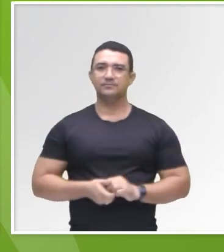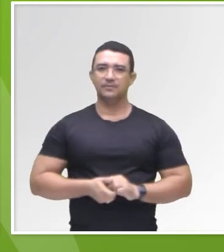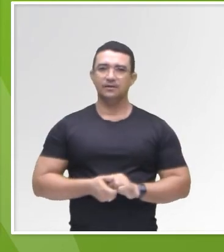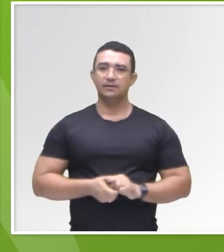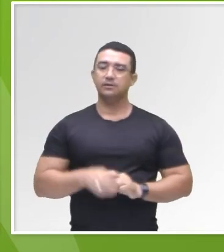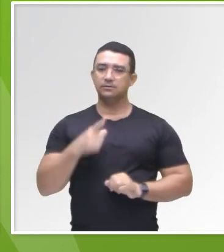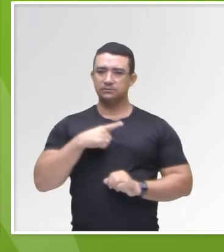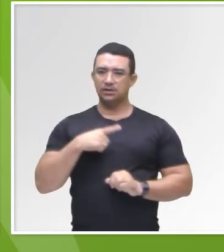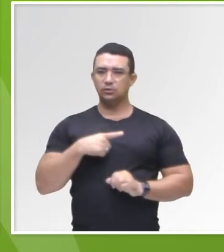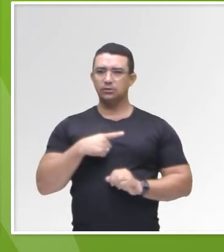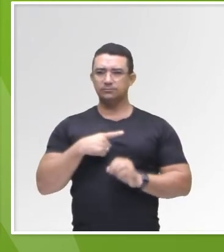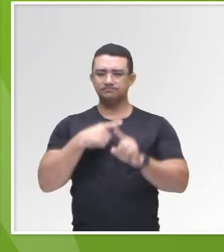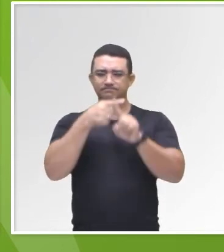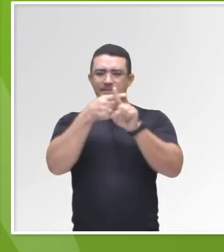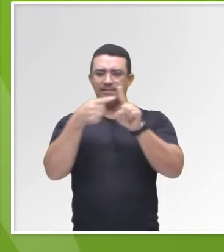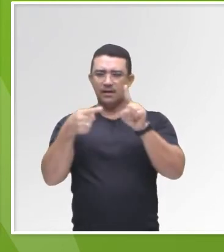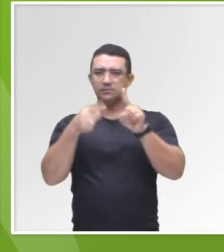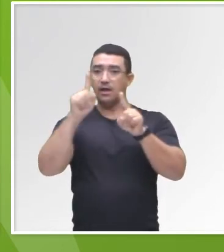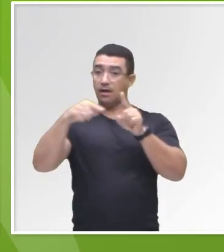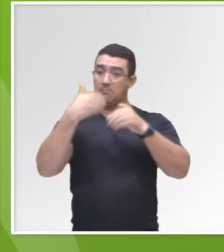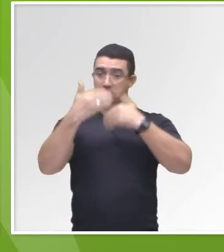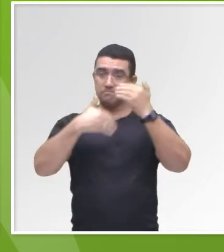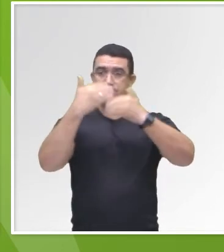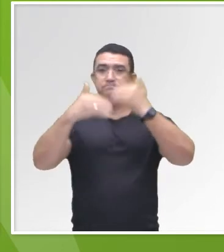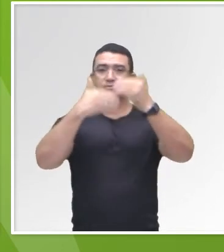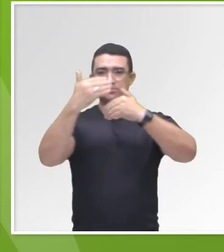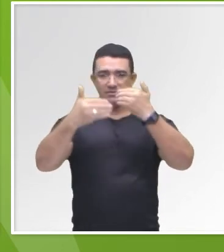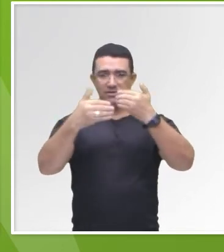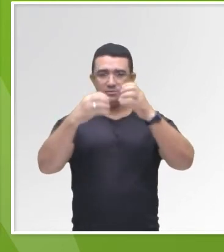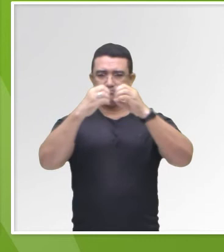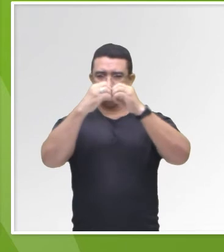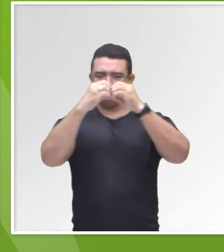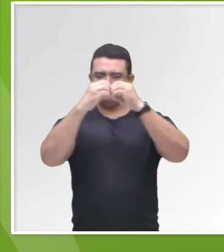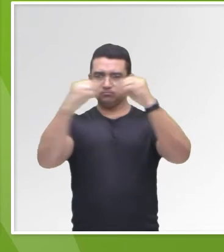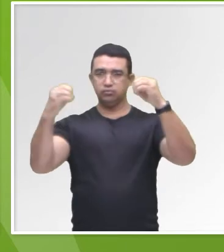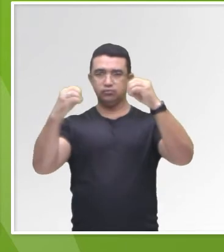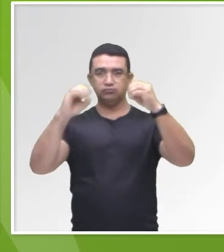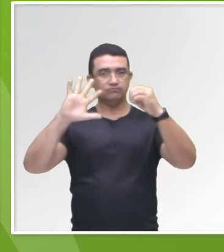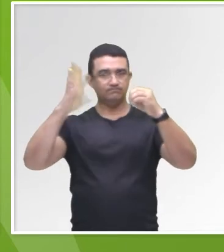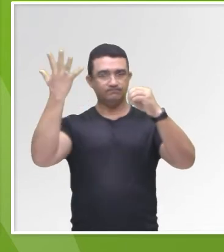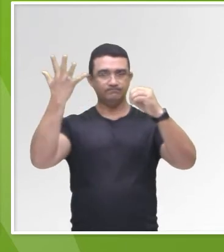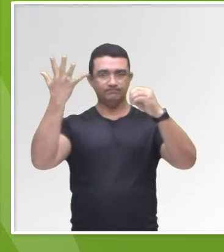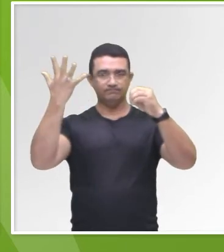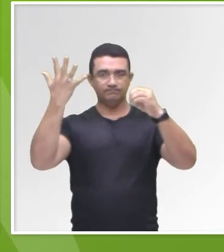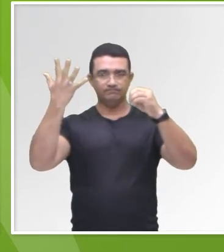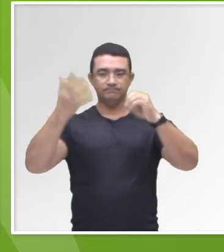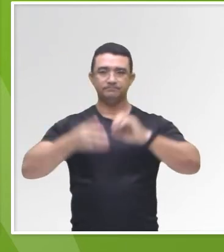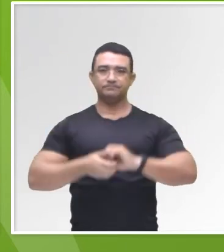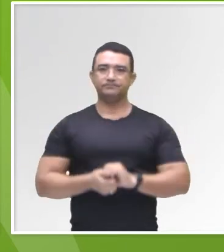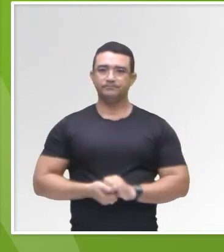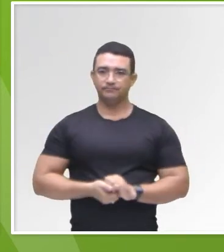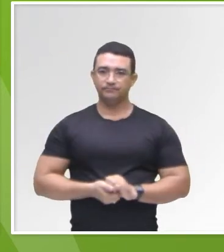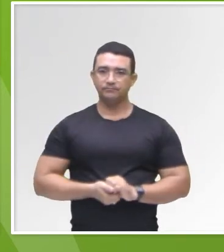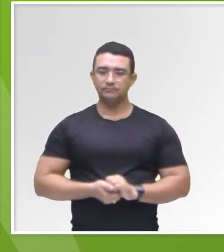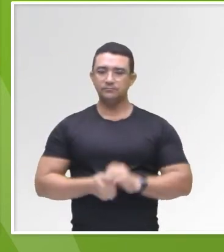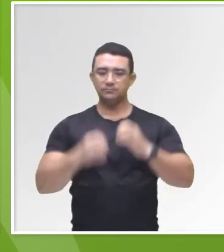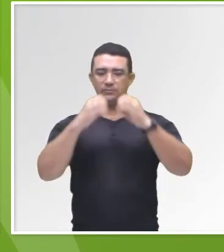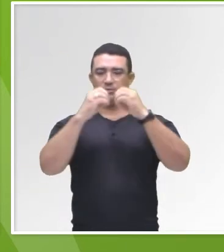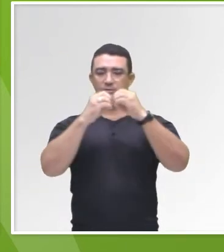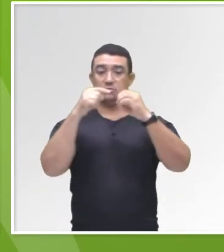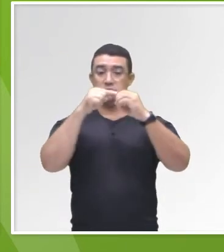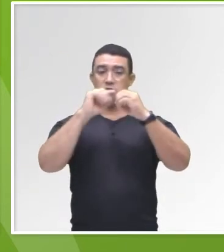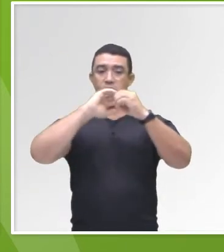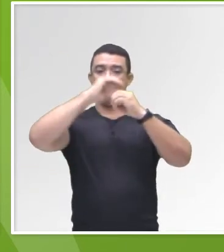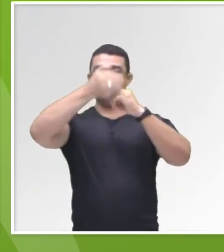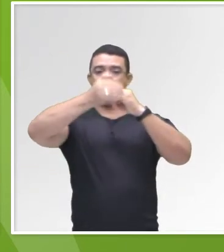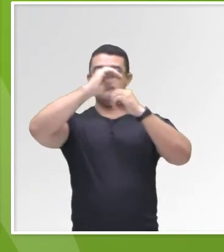tem justamente esse processo de divisão que vai acontecer aqui, ó. E ela acontece de fora para dentro, por isso é chamado